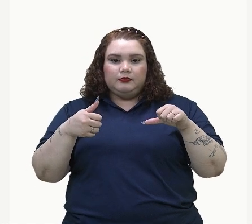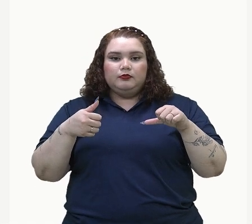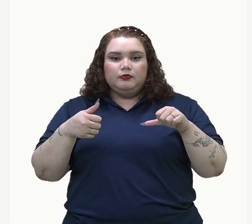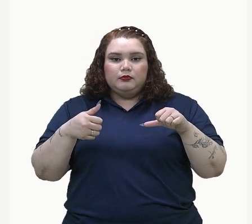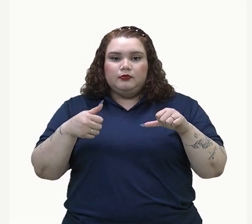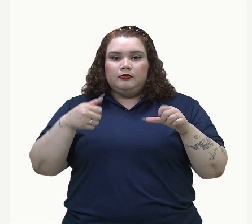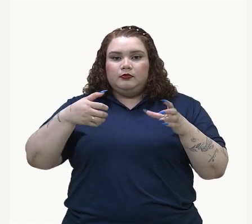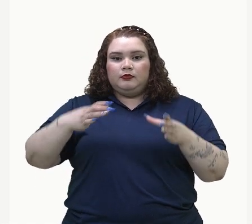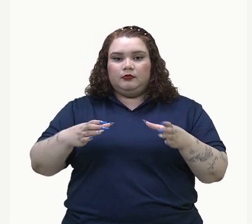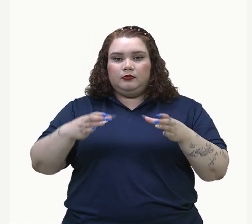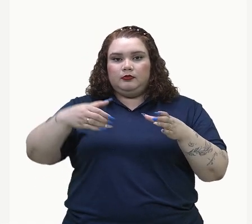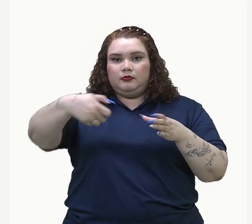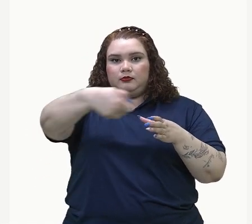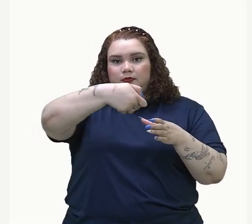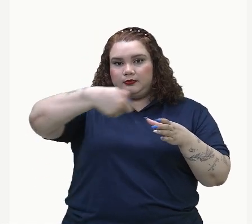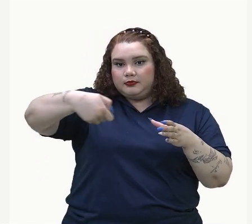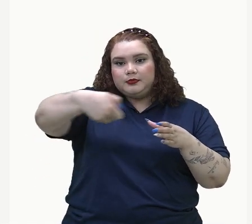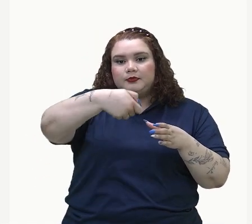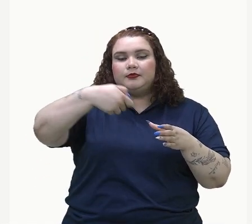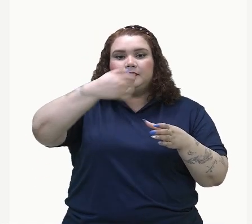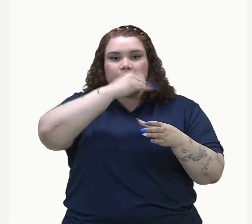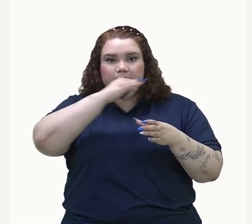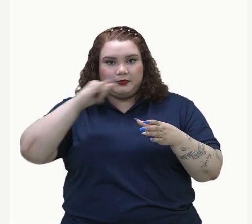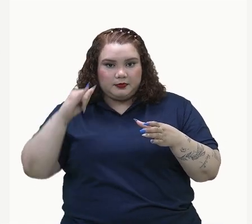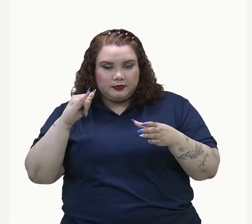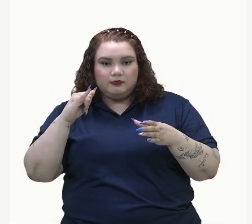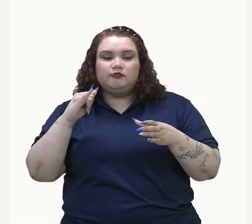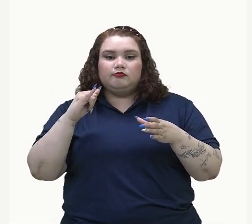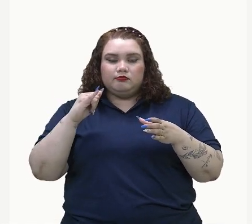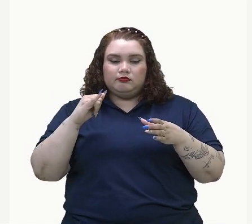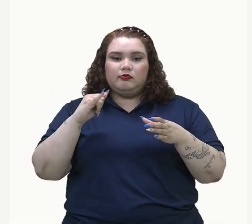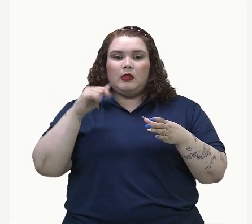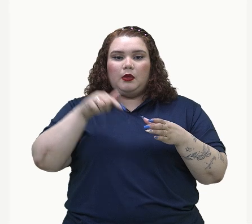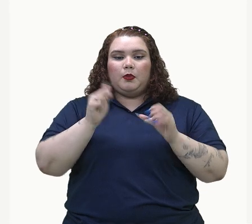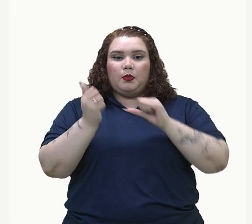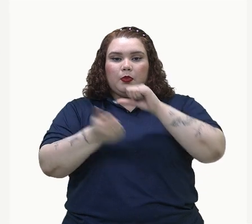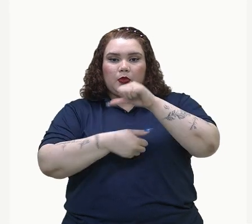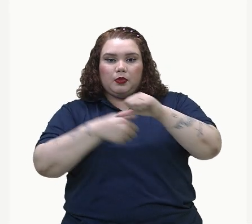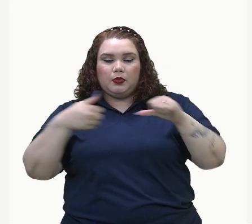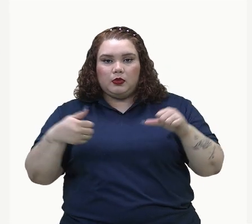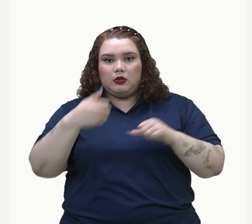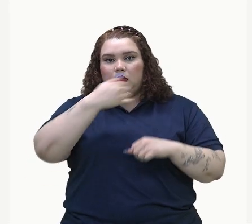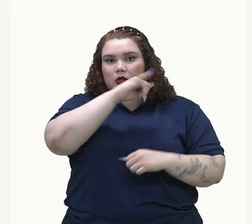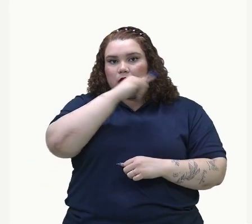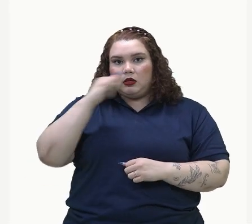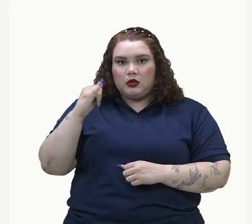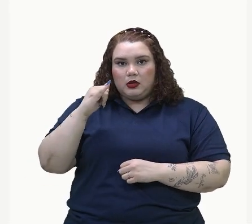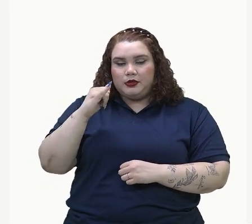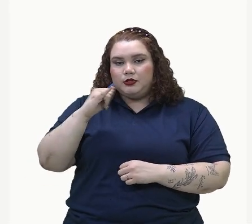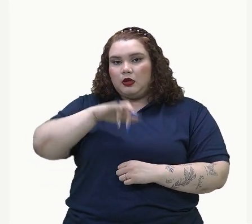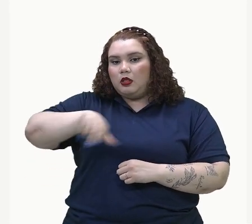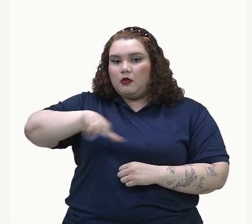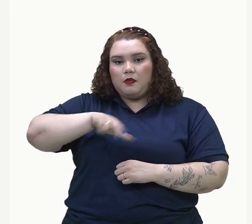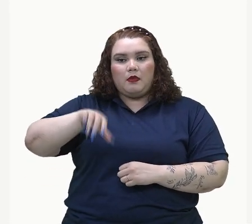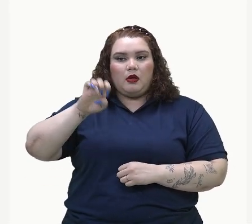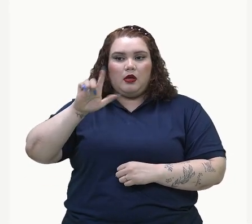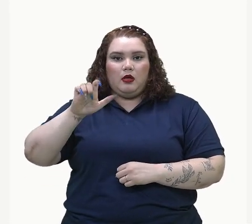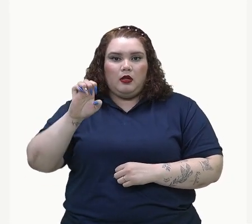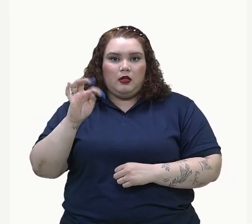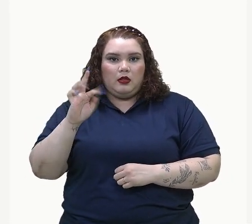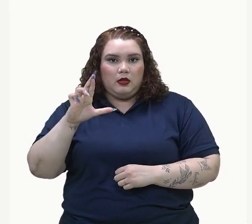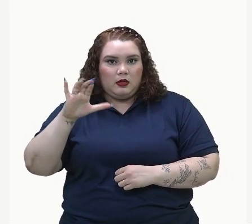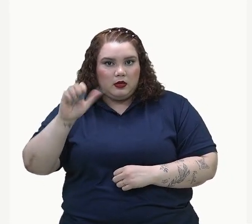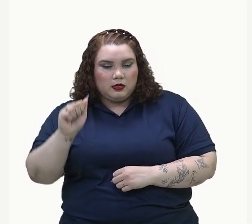é a batedeira, que é o receptor, ela transforma em uma energia não elétrica, que